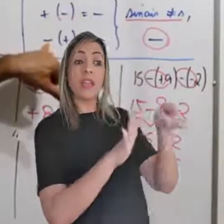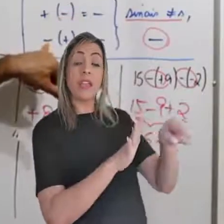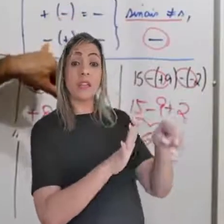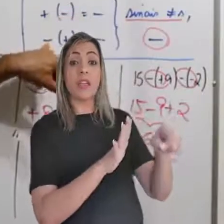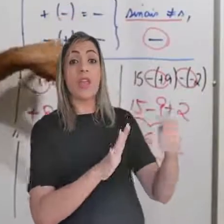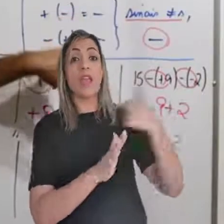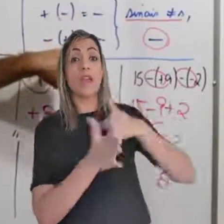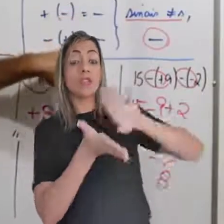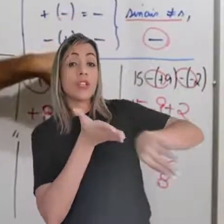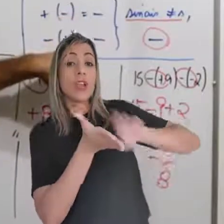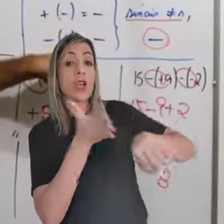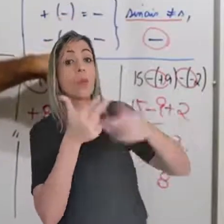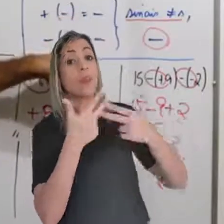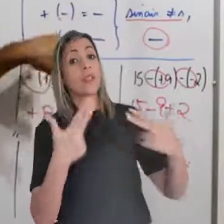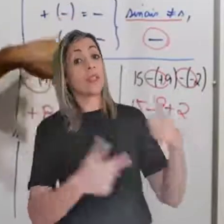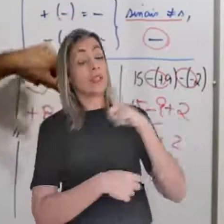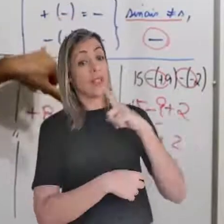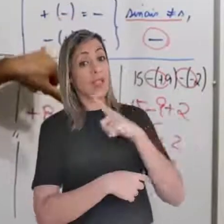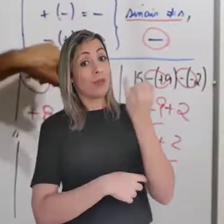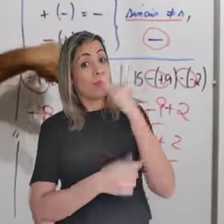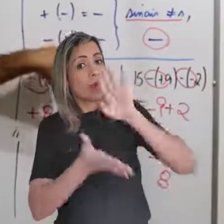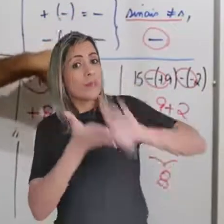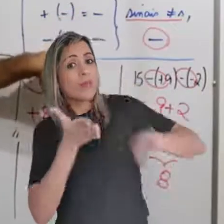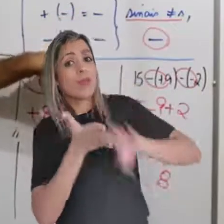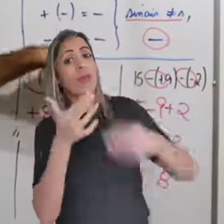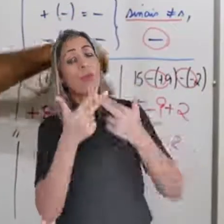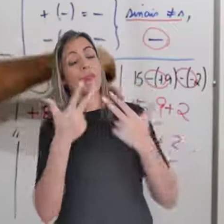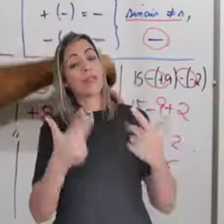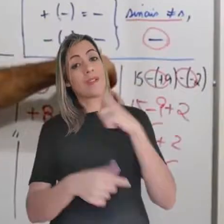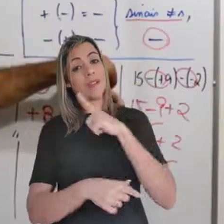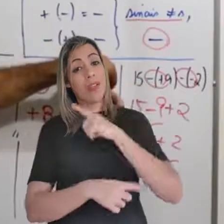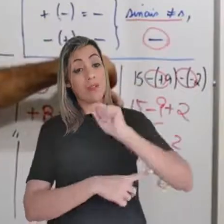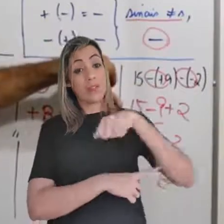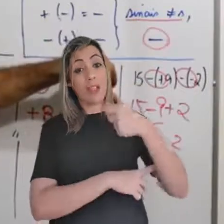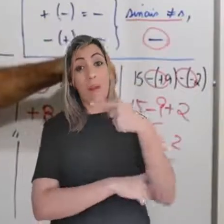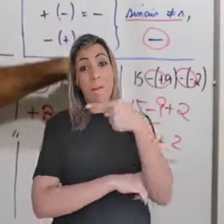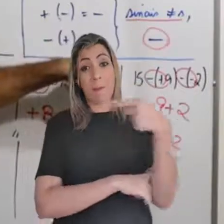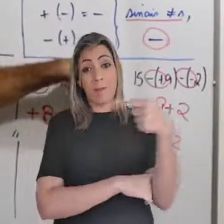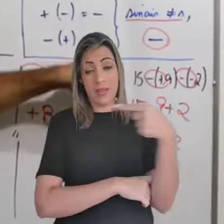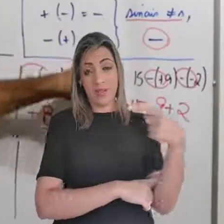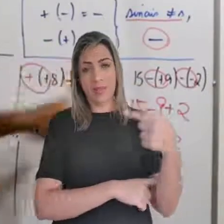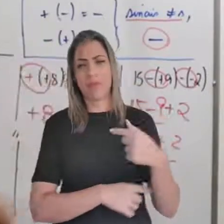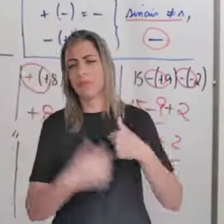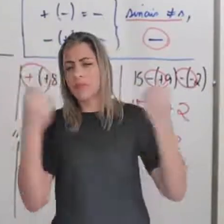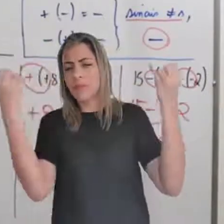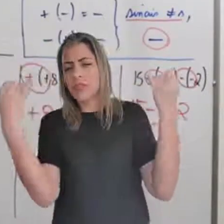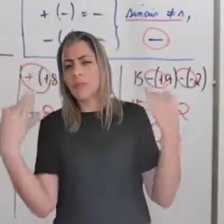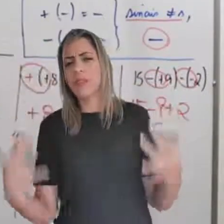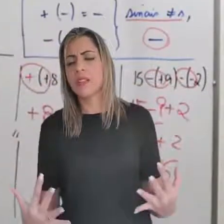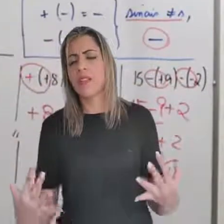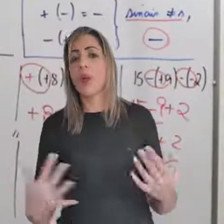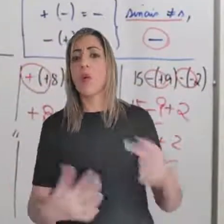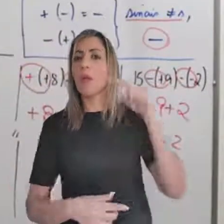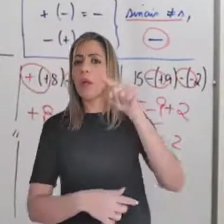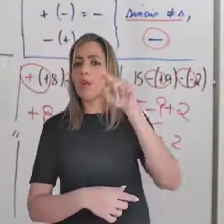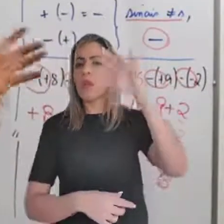estou retirando algo que eu tenho. Se eu estou retirando algo que eu tenho, o sinal é de menos. Essa breve